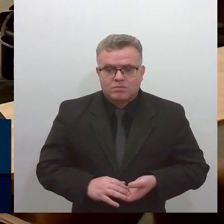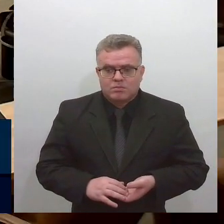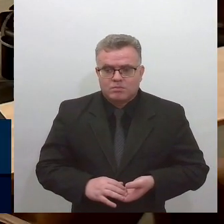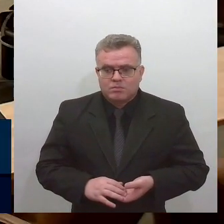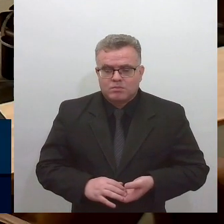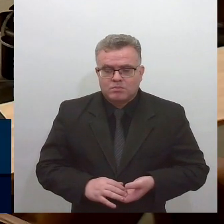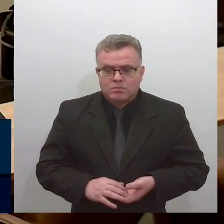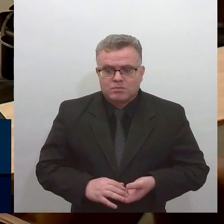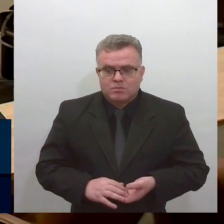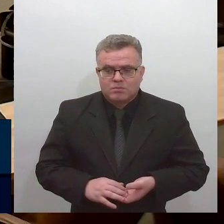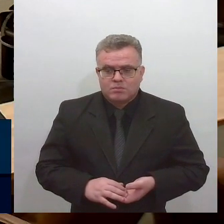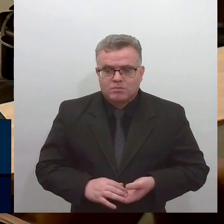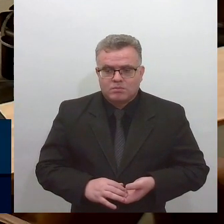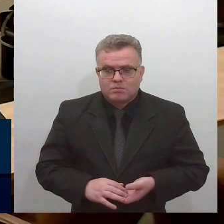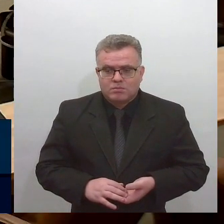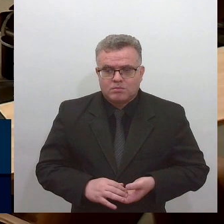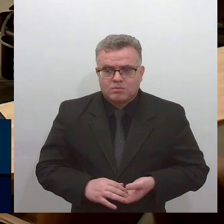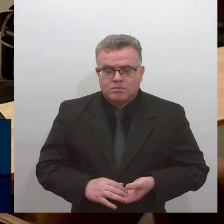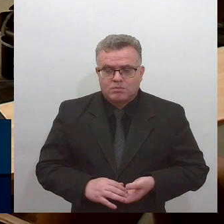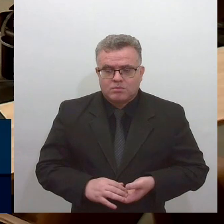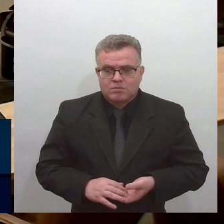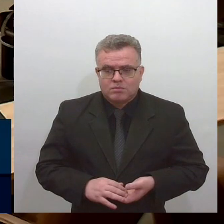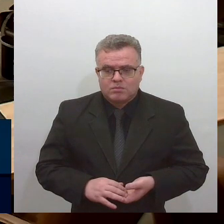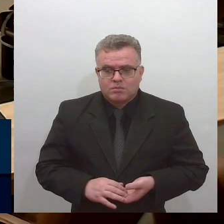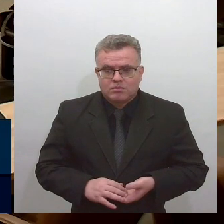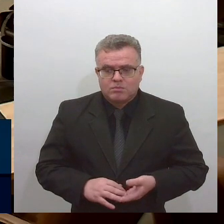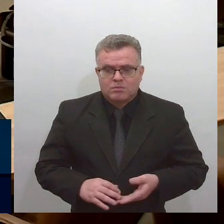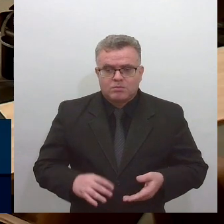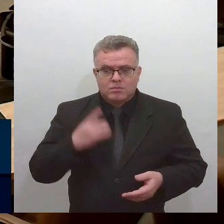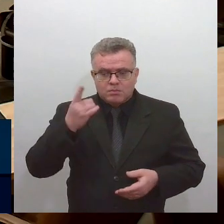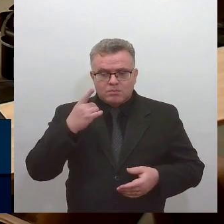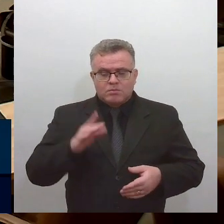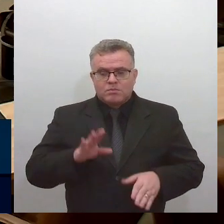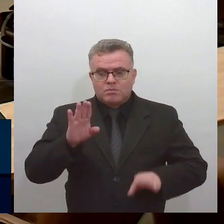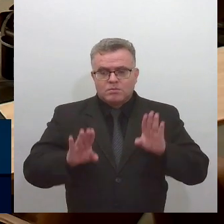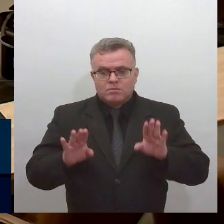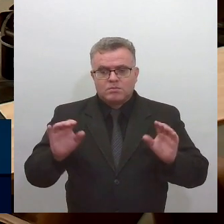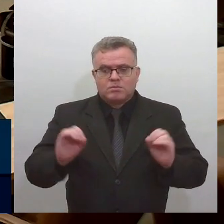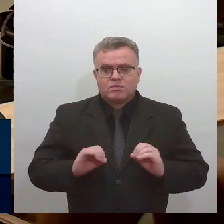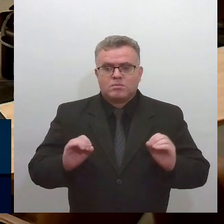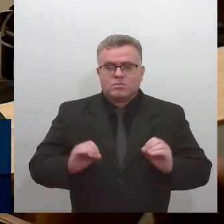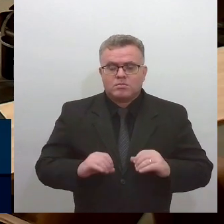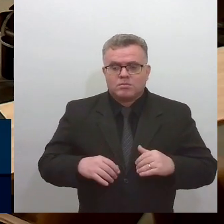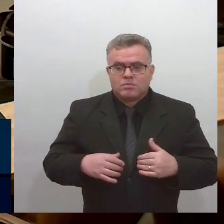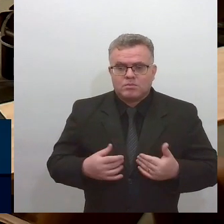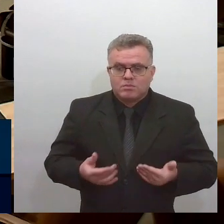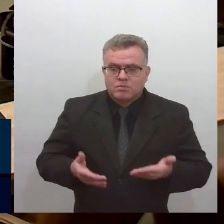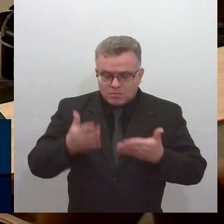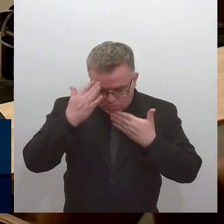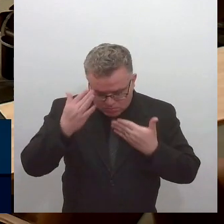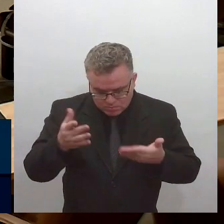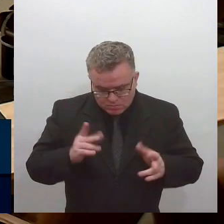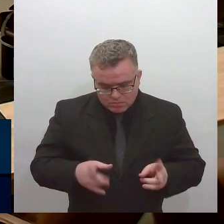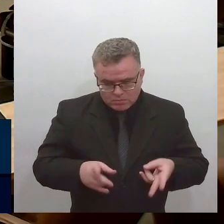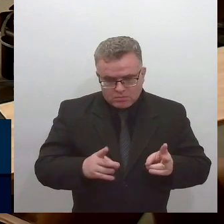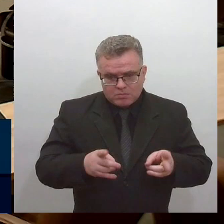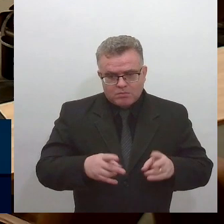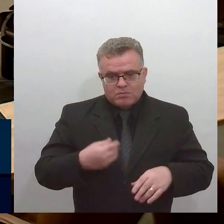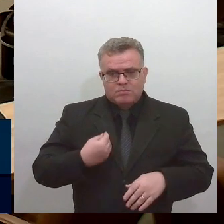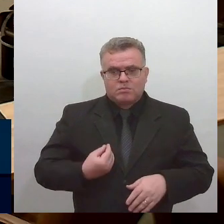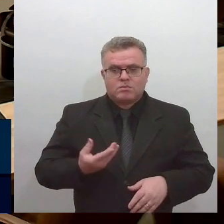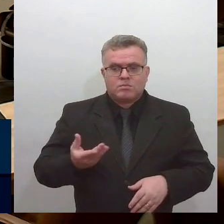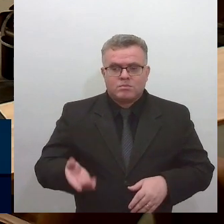349 pronto não há mais deputados para fazer perguntas Dr Ralf nós queremos agradecer a presença de vzz